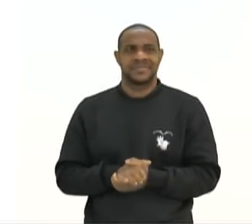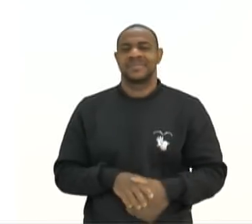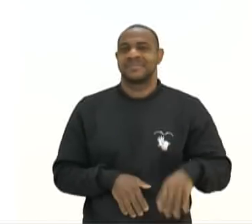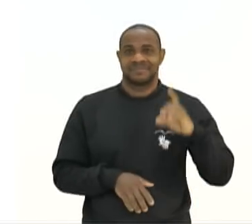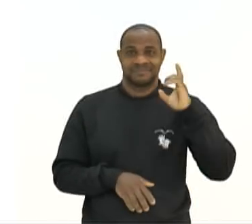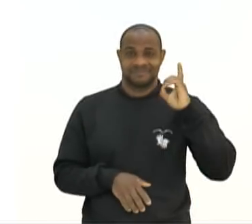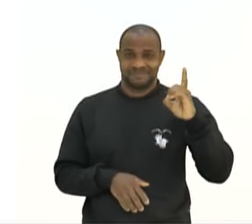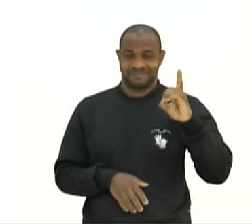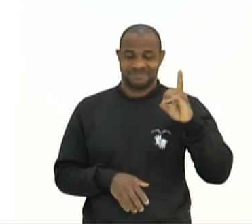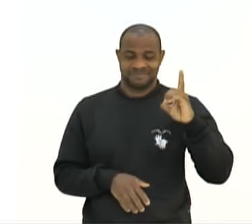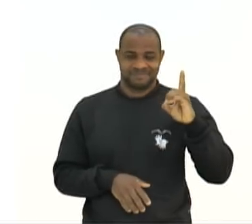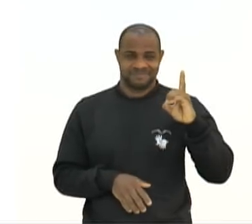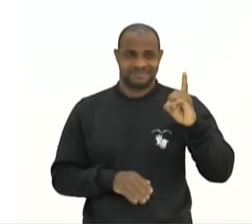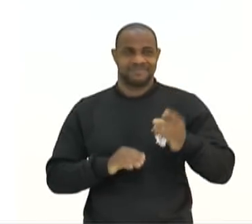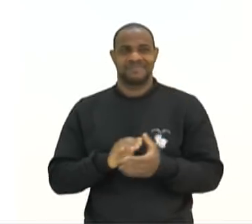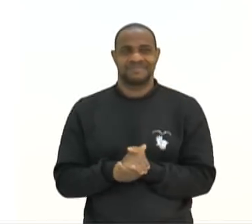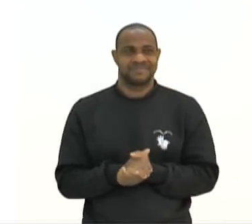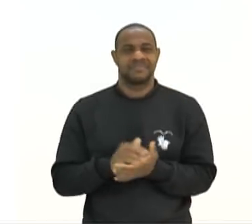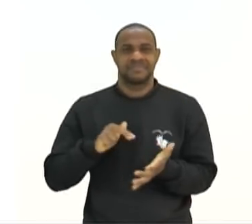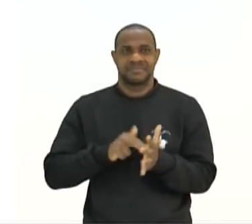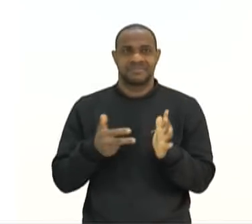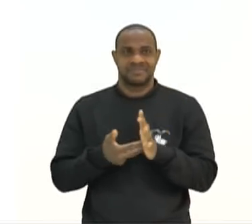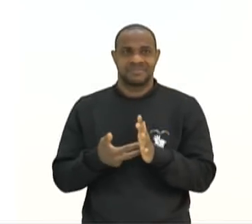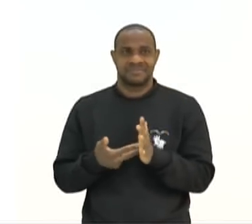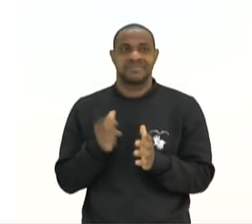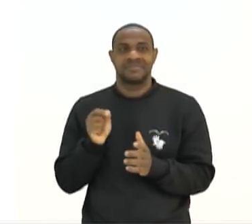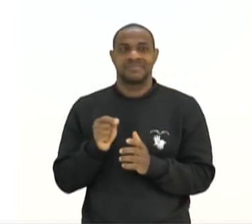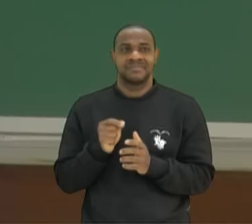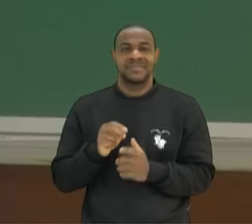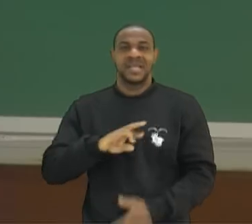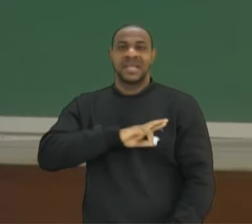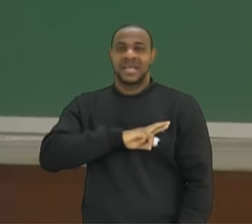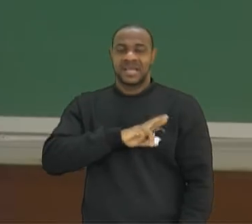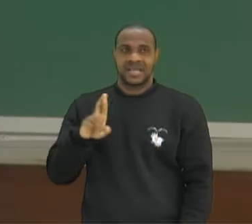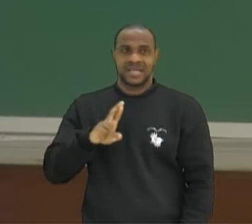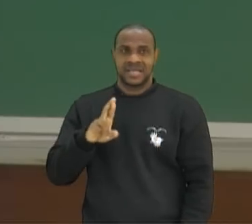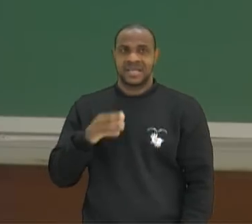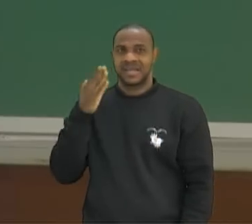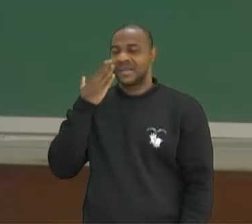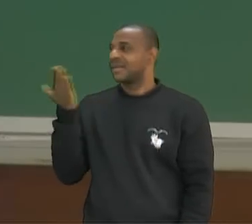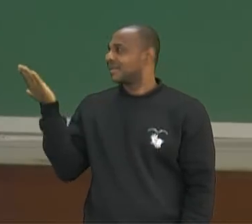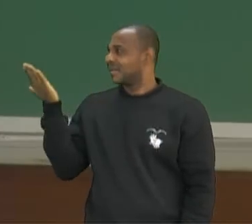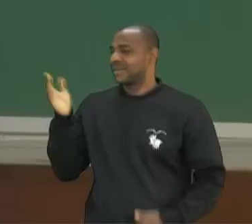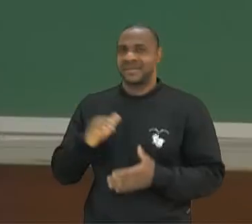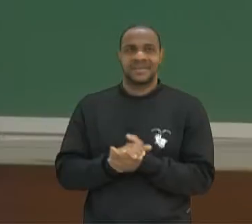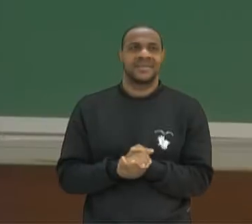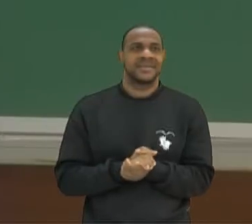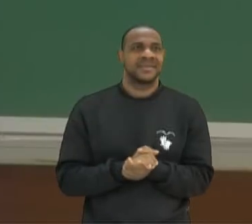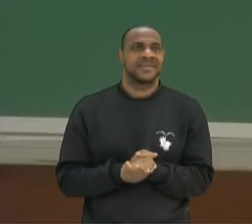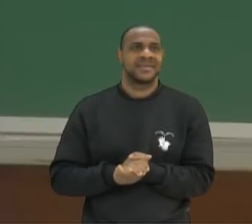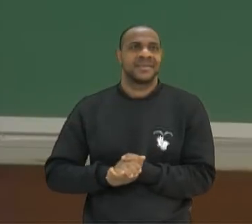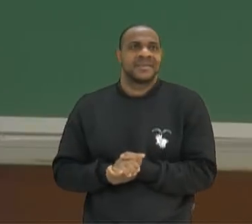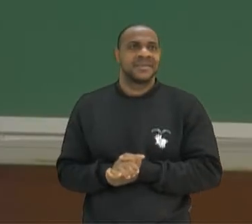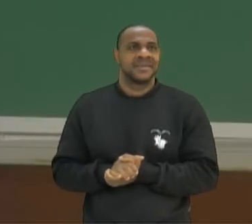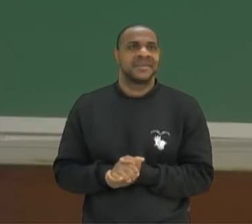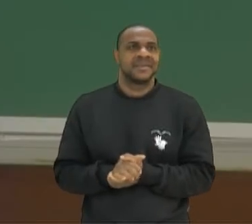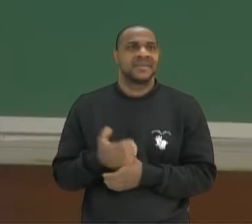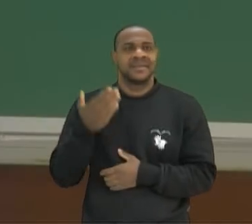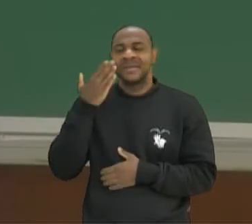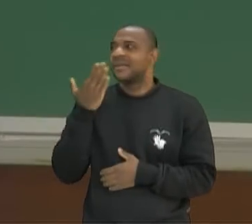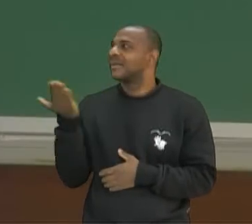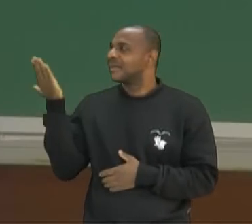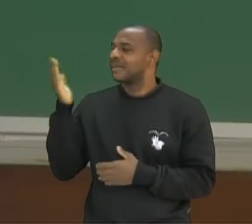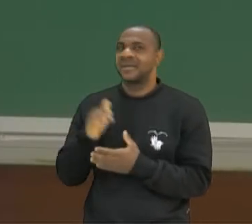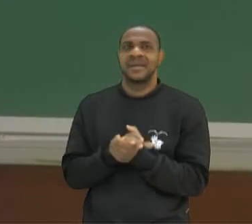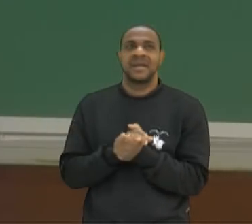Letter C. Creed significa crença. Very good. So, aqui estão,